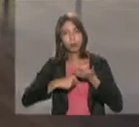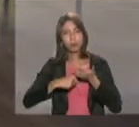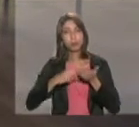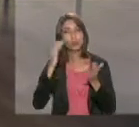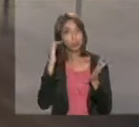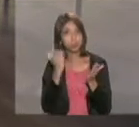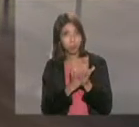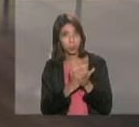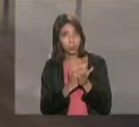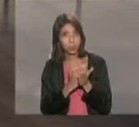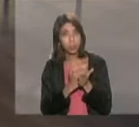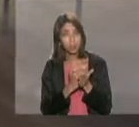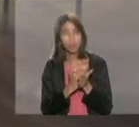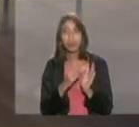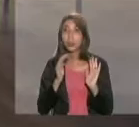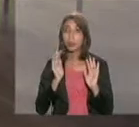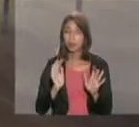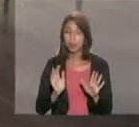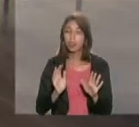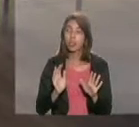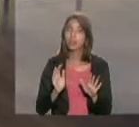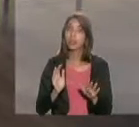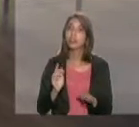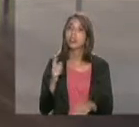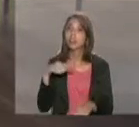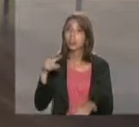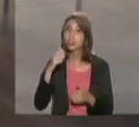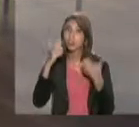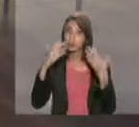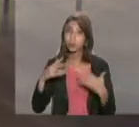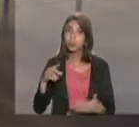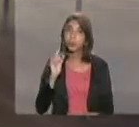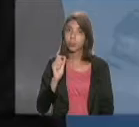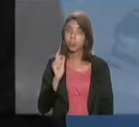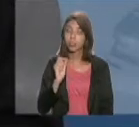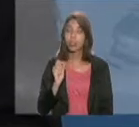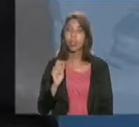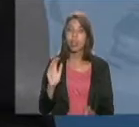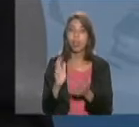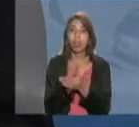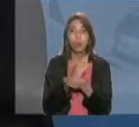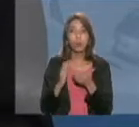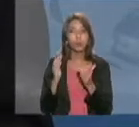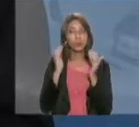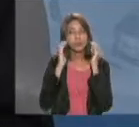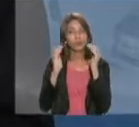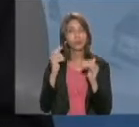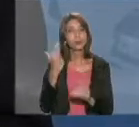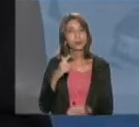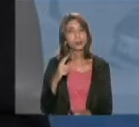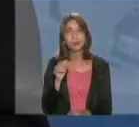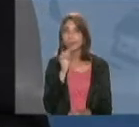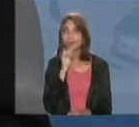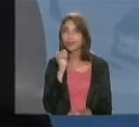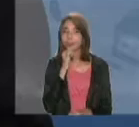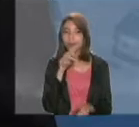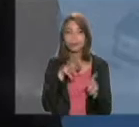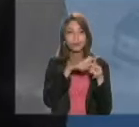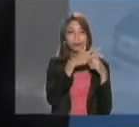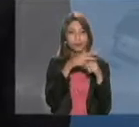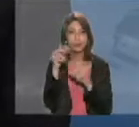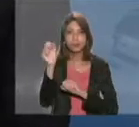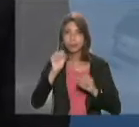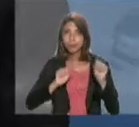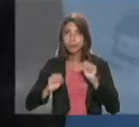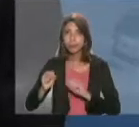e respeitados. O consórcio alega, né? O consórcio alega que alguns itens foram desrespeitados, dentre eles a manutenção